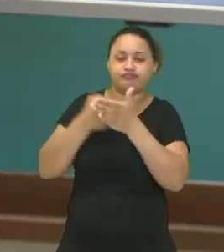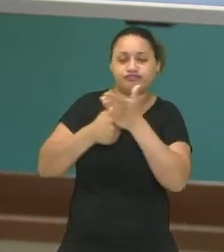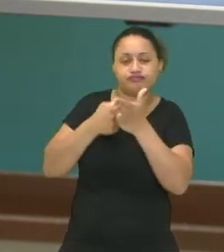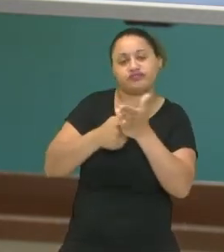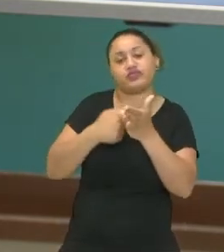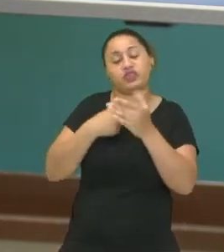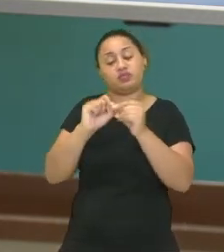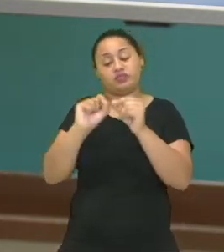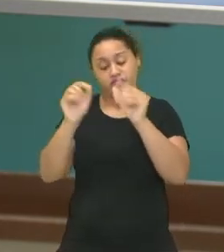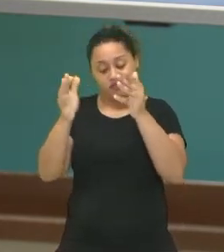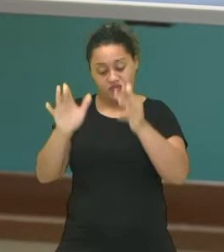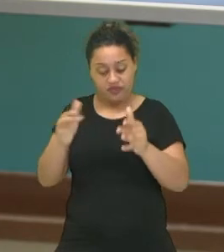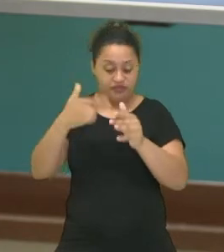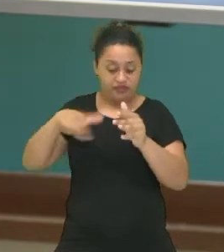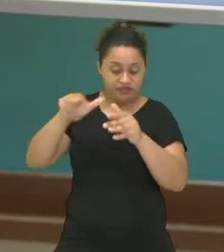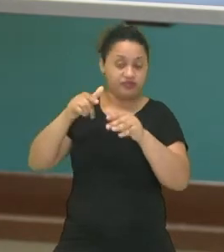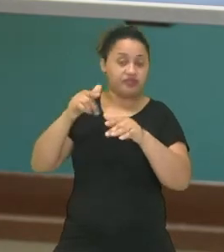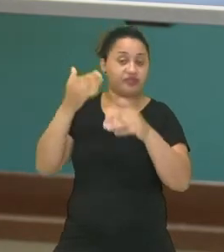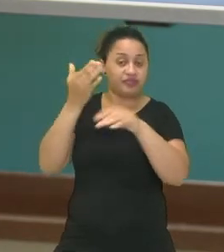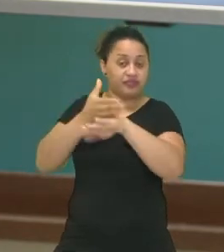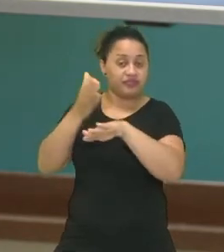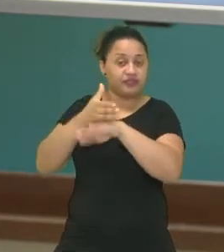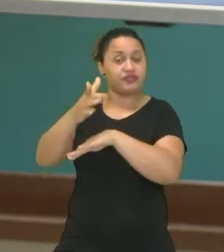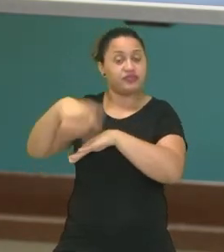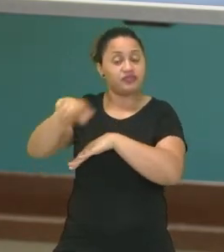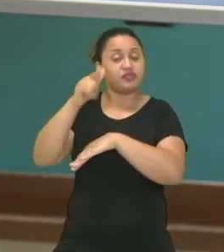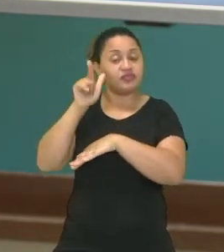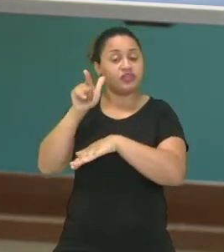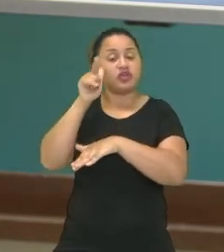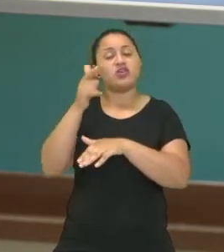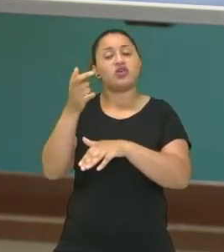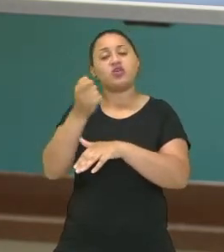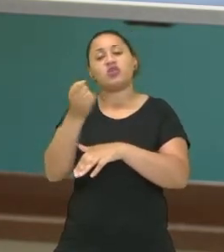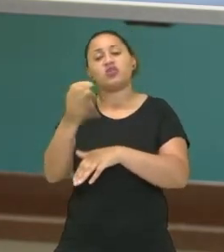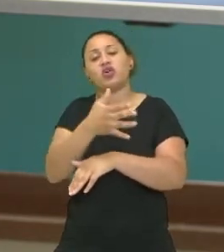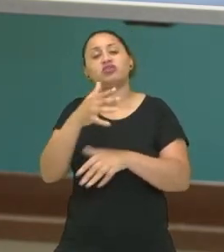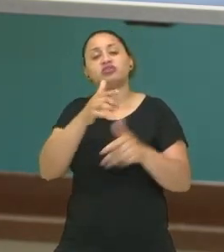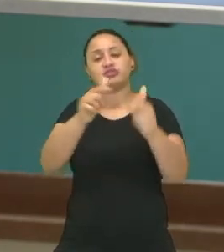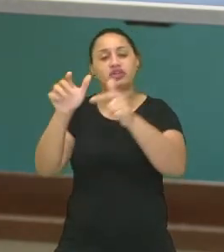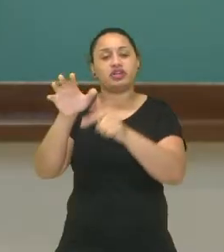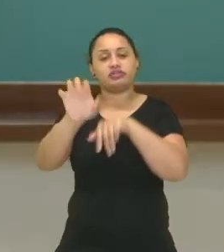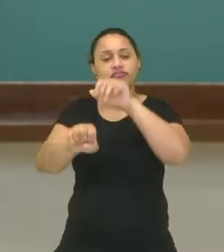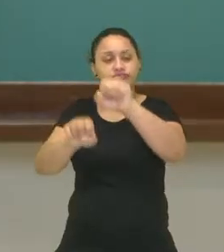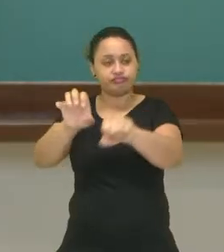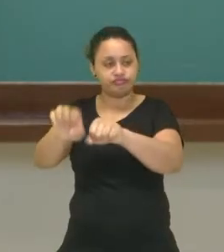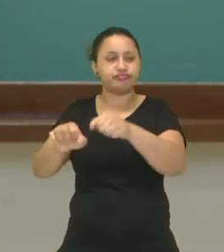moldar os seus guerreiros para a conquista de novas terras ali.